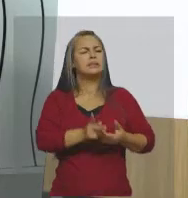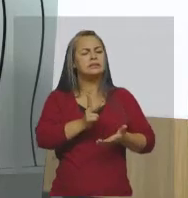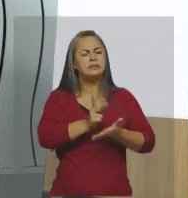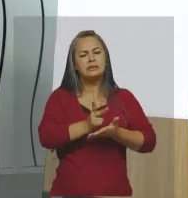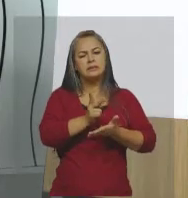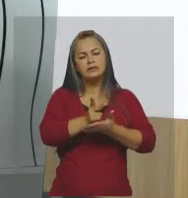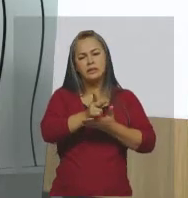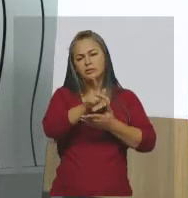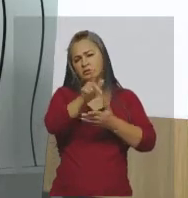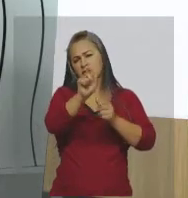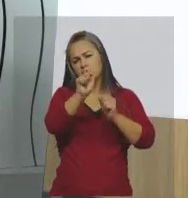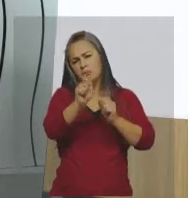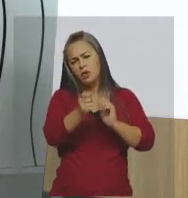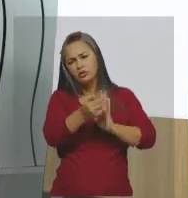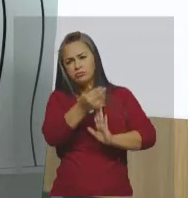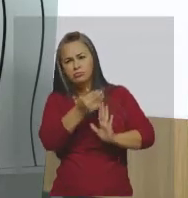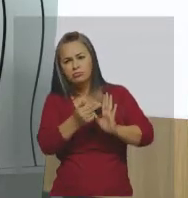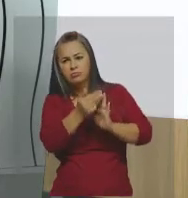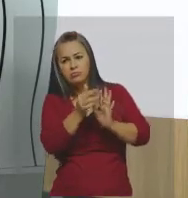ficar simples e bem informativo.